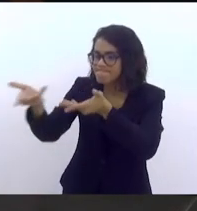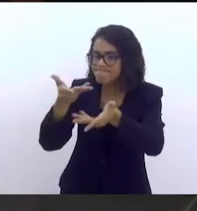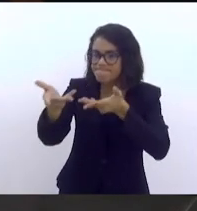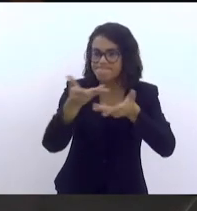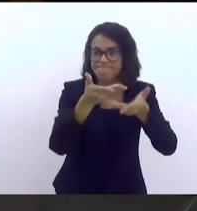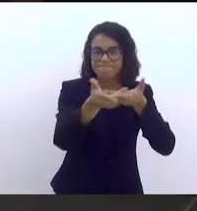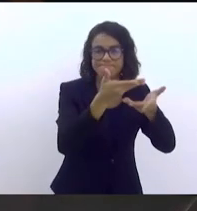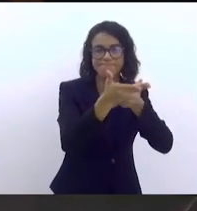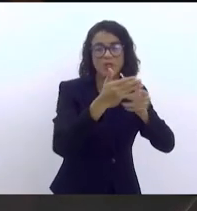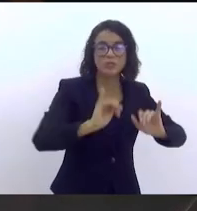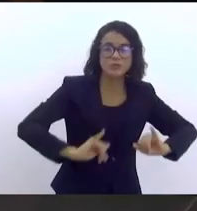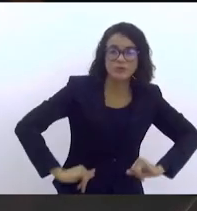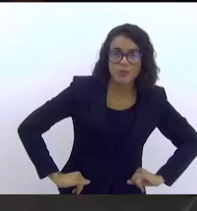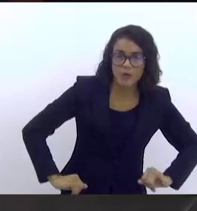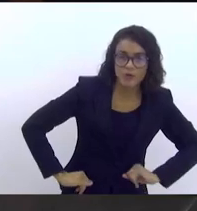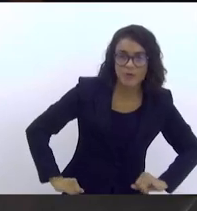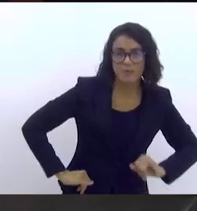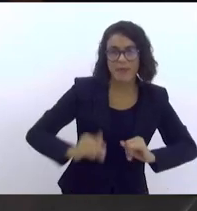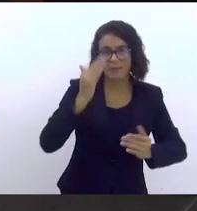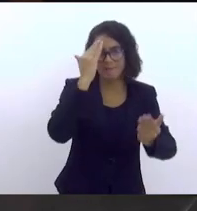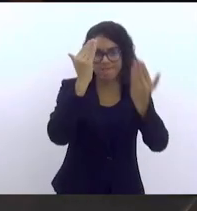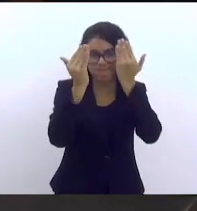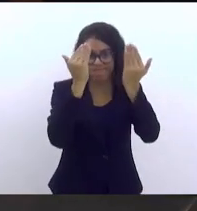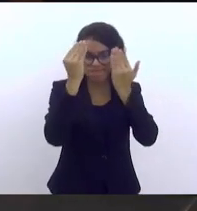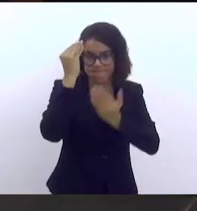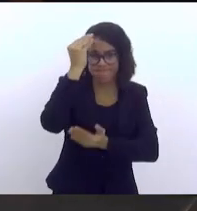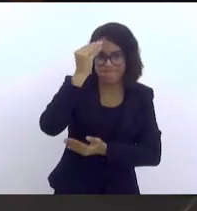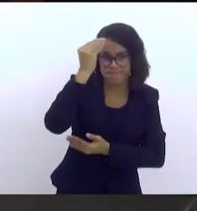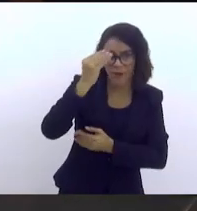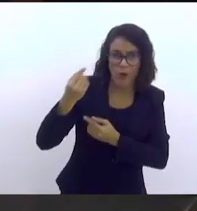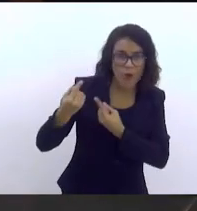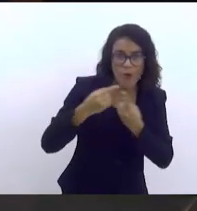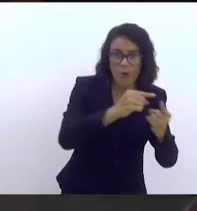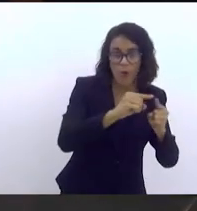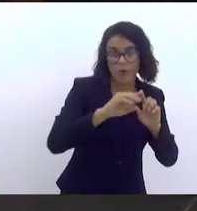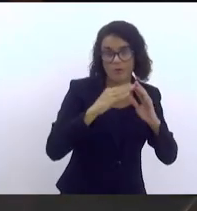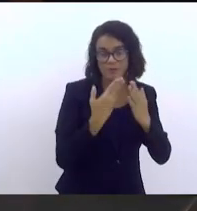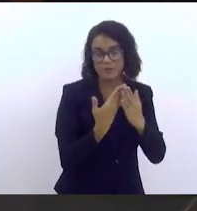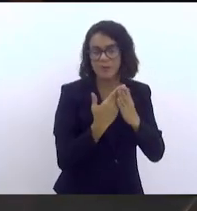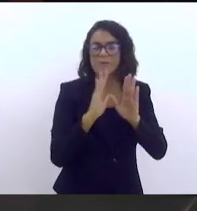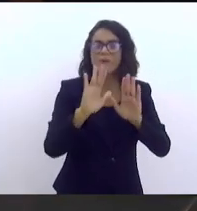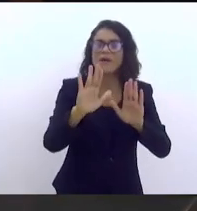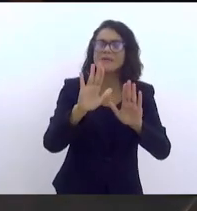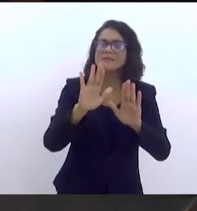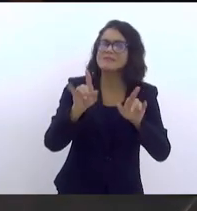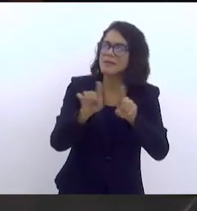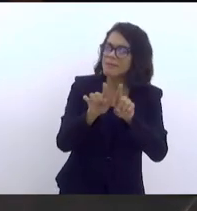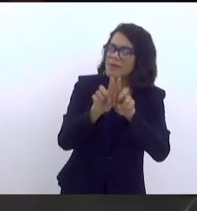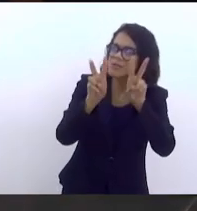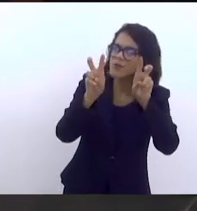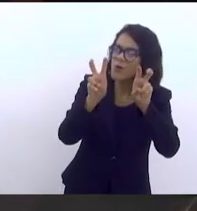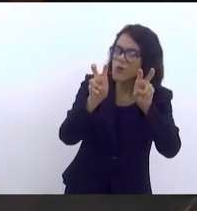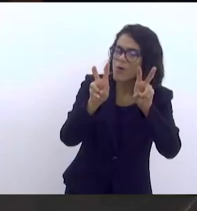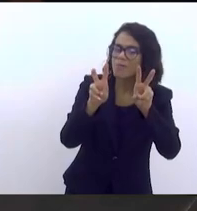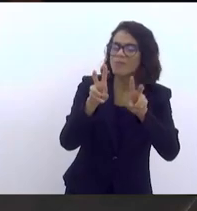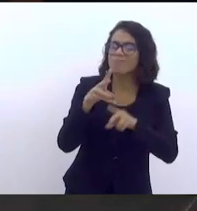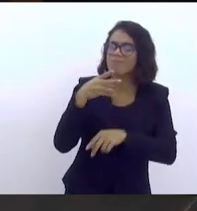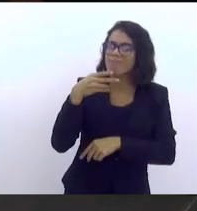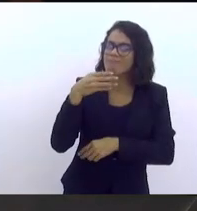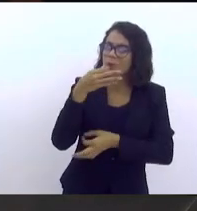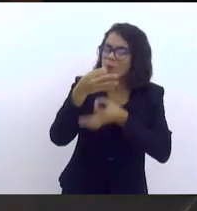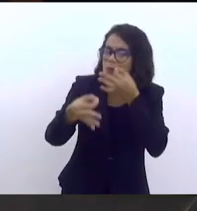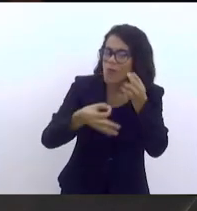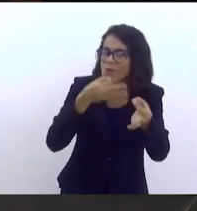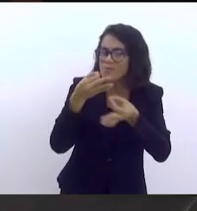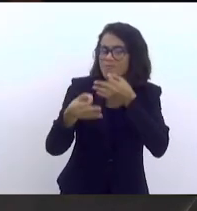do sofrimento psíquico gerado pelos ataques contra a escola eu queria fazer sobre isso também uma ponderação é uma conversa com